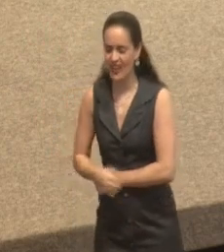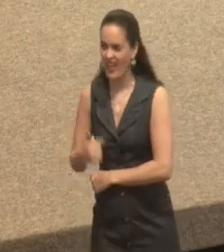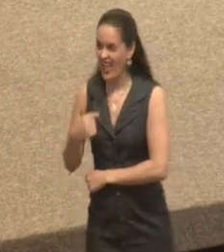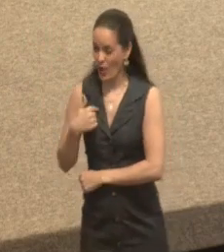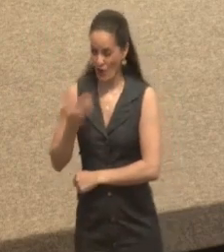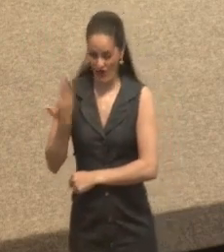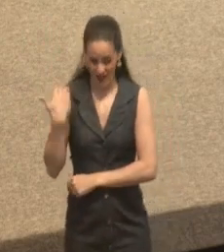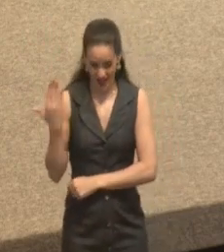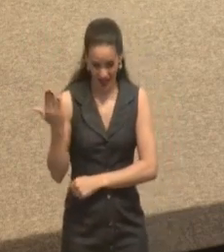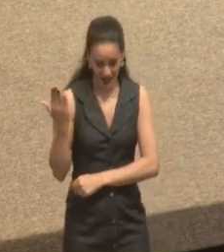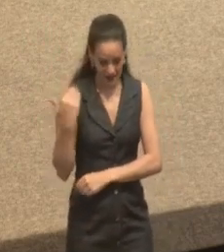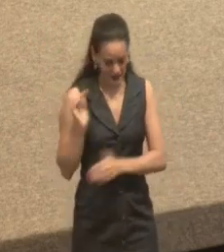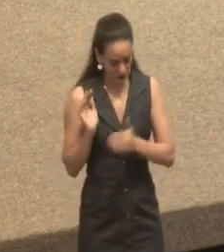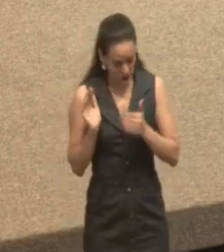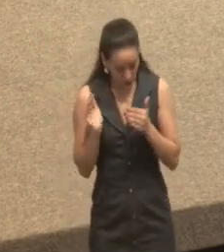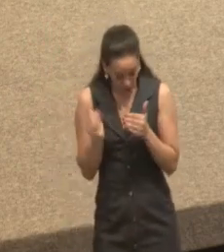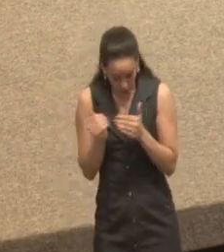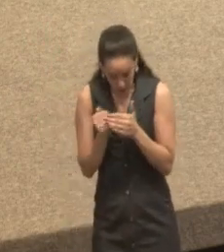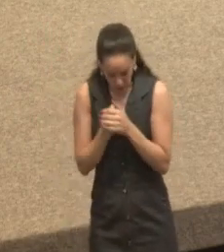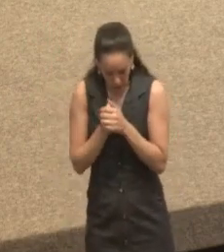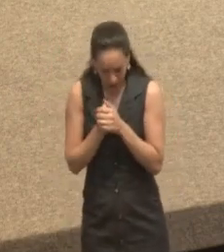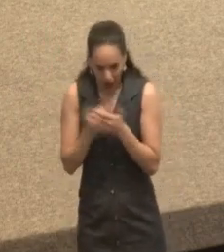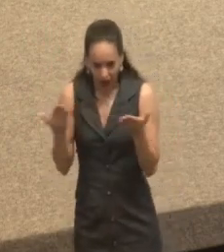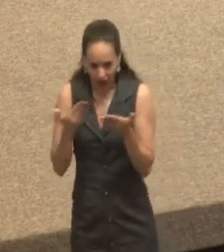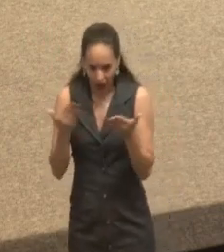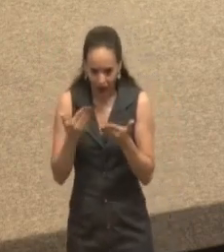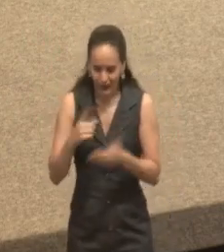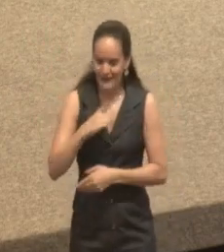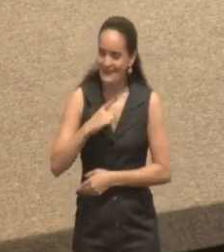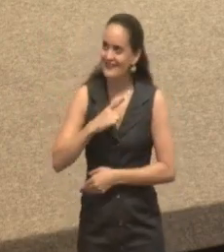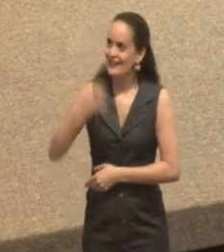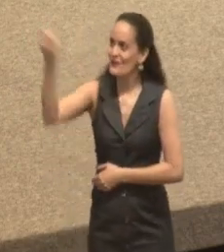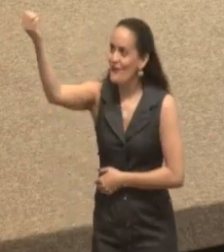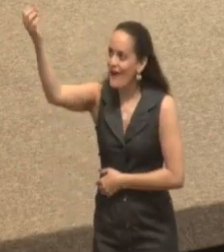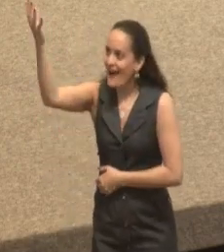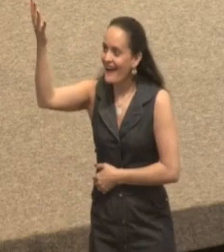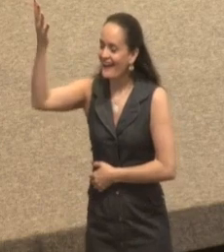escondi em tua graça e seu querer.